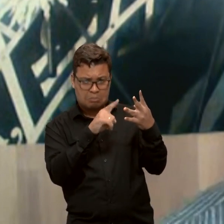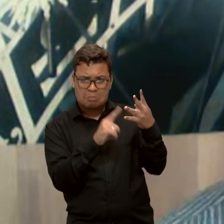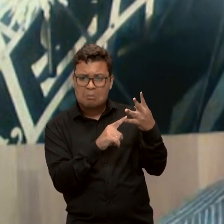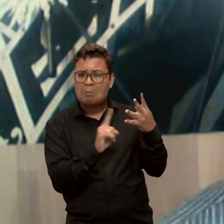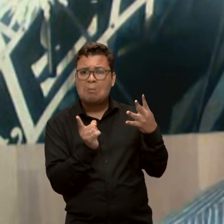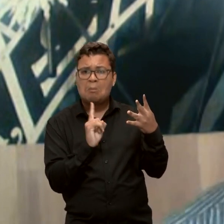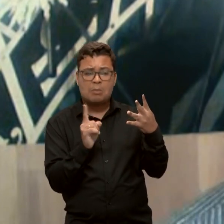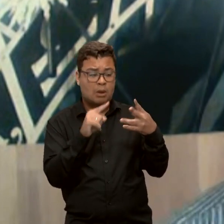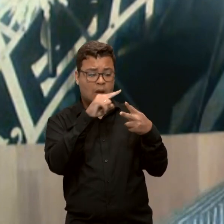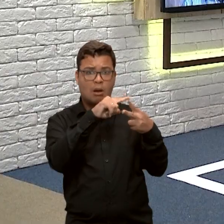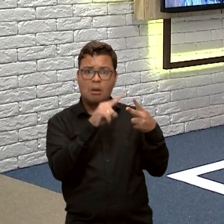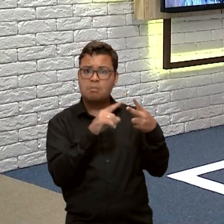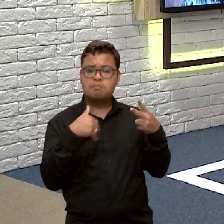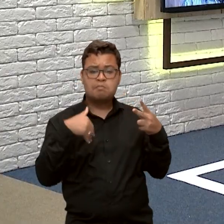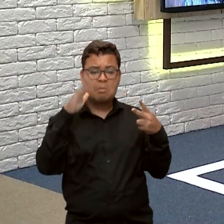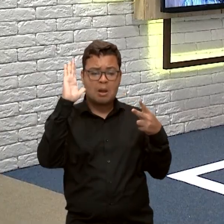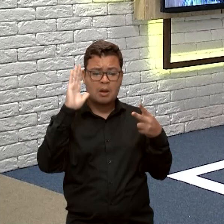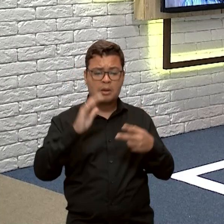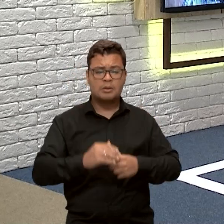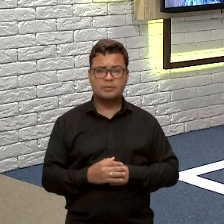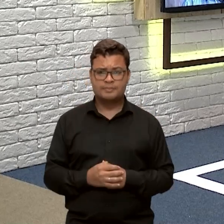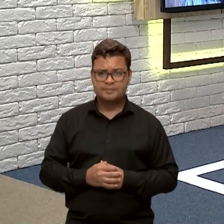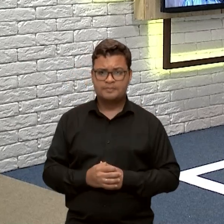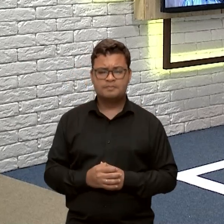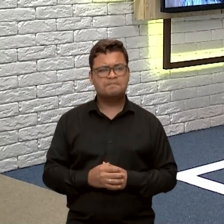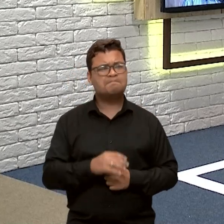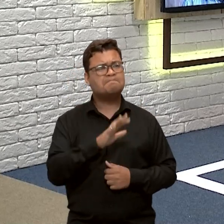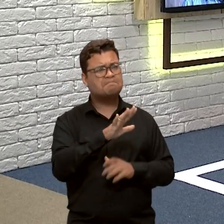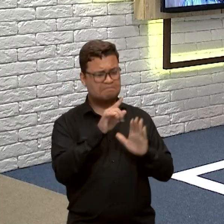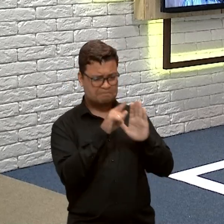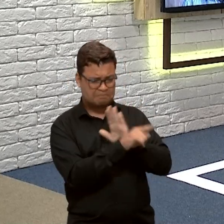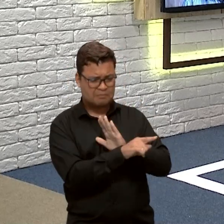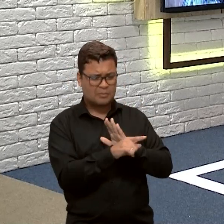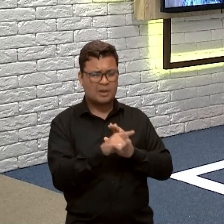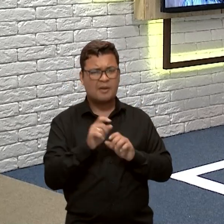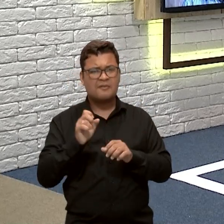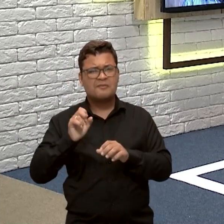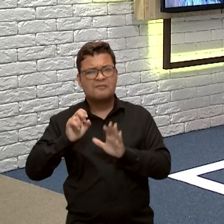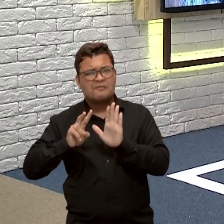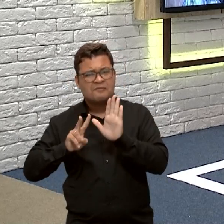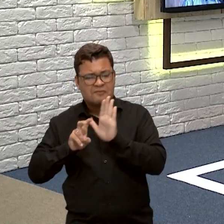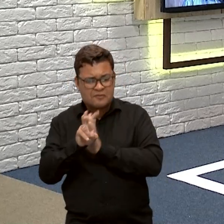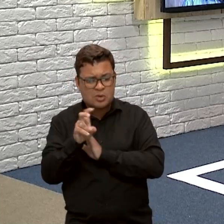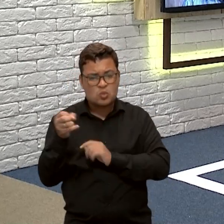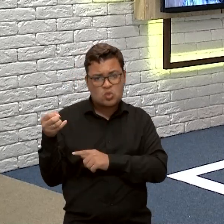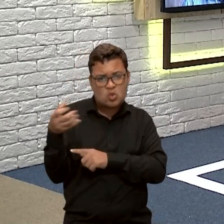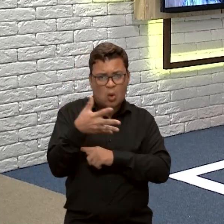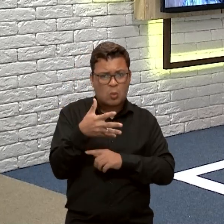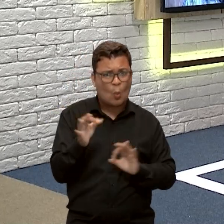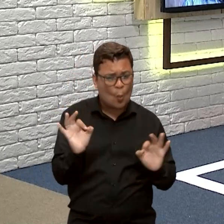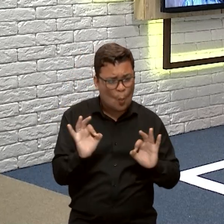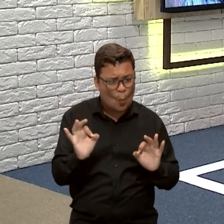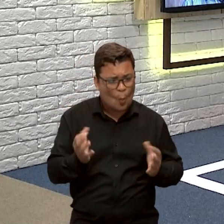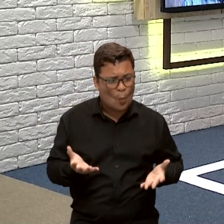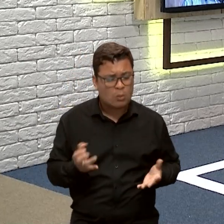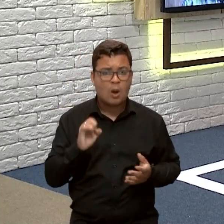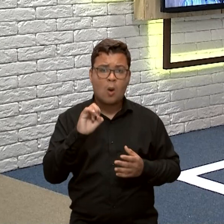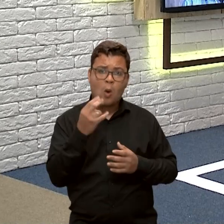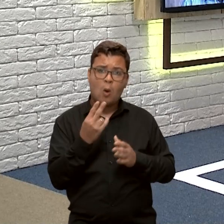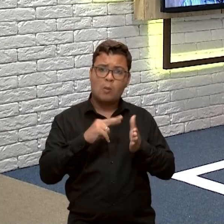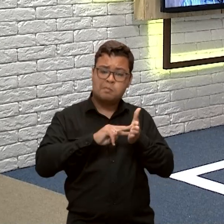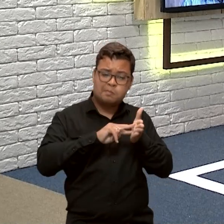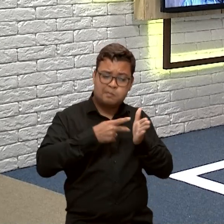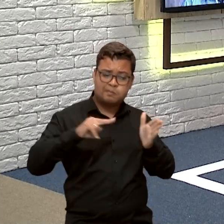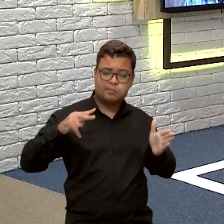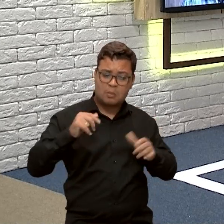não é só aqui, Brasil. Isso aconteceu nas Américas como um todo. A gente quase não tem dengue 3 e dengue 4. É um